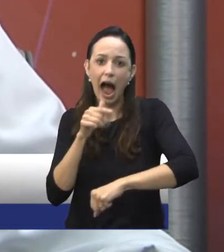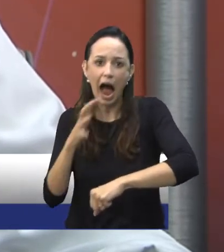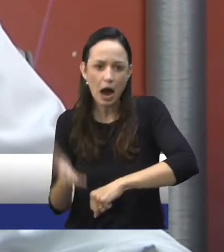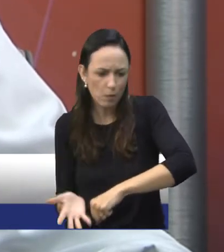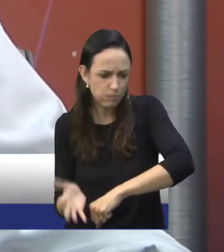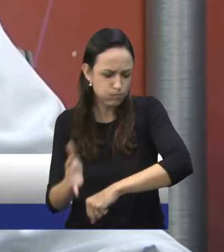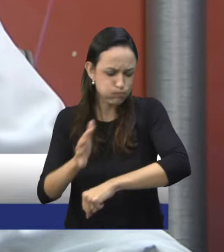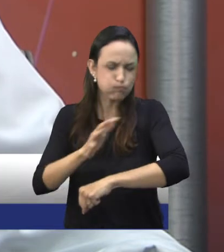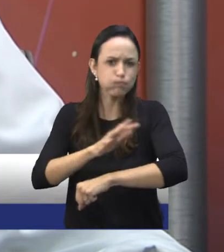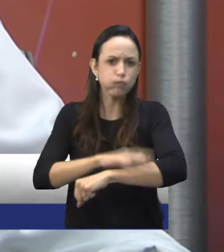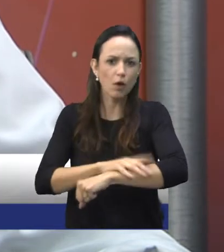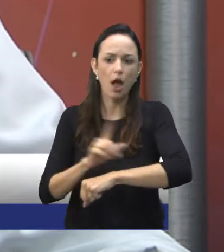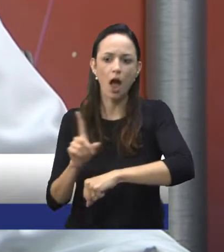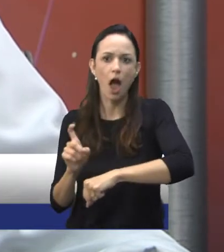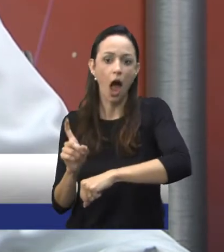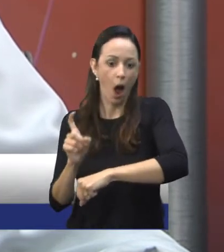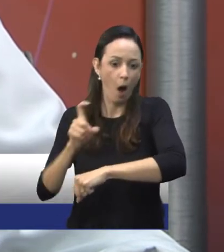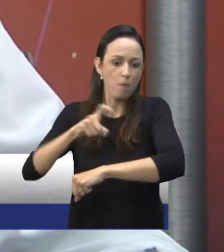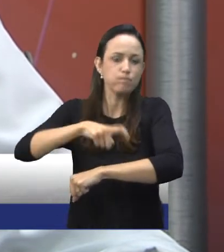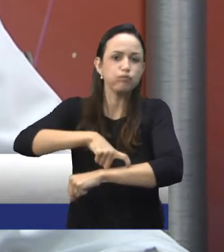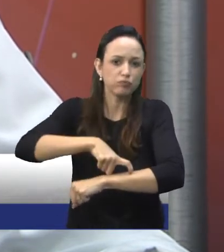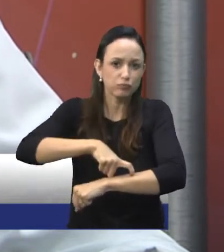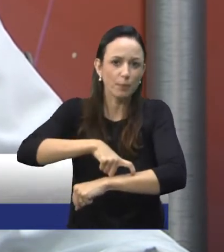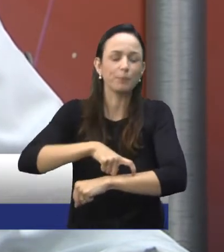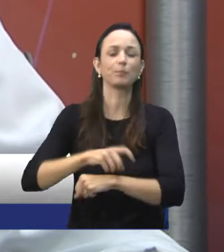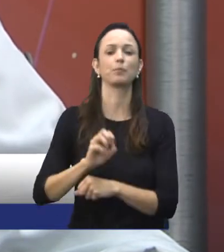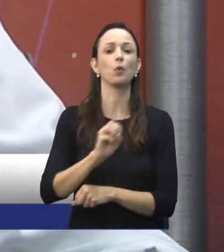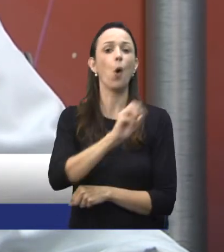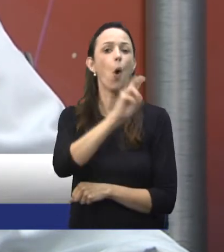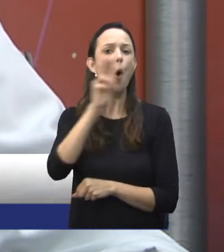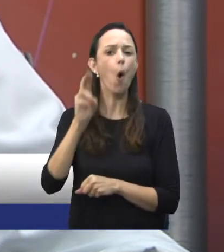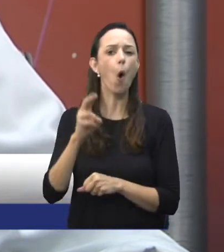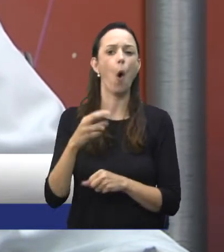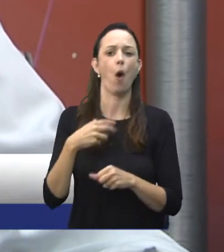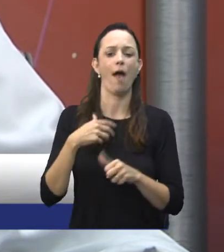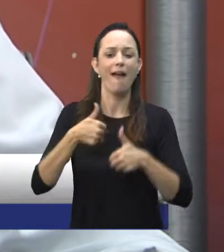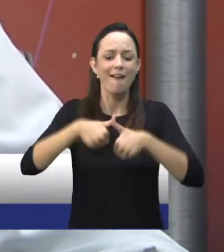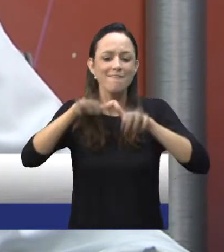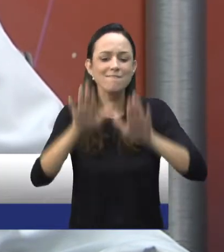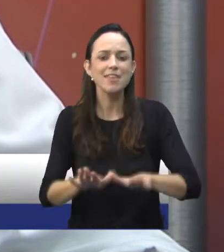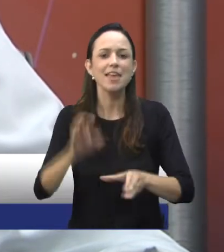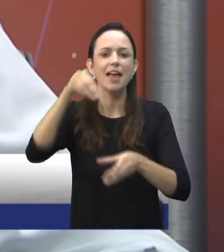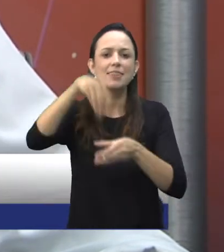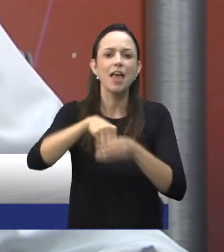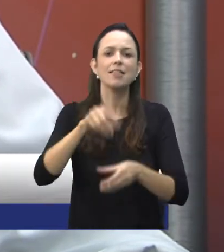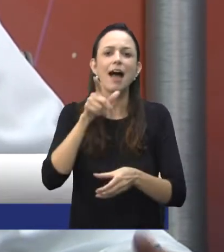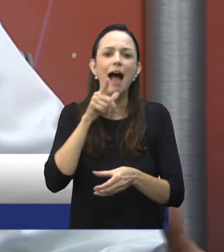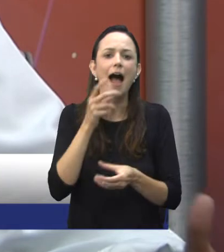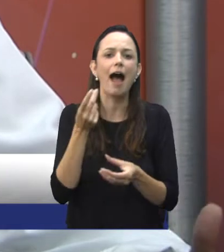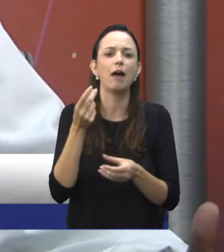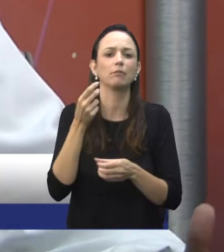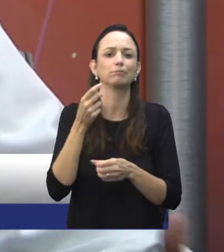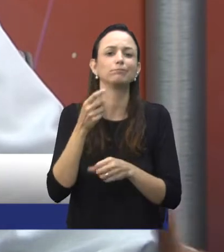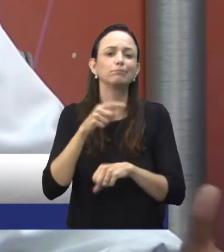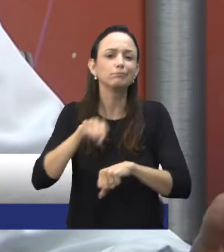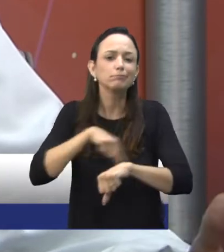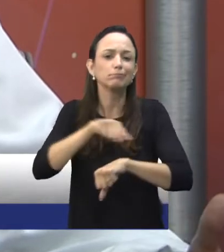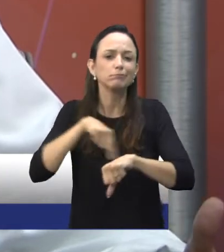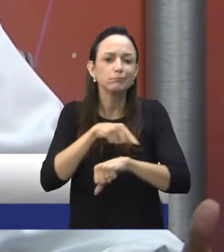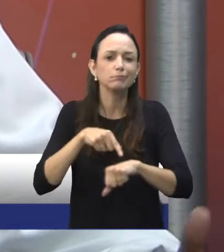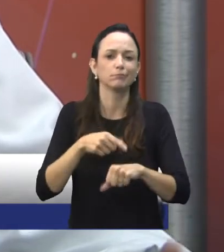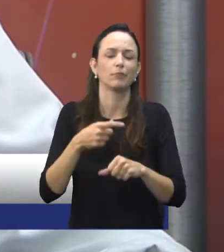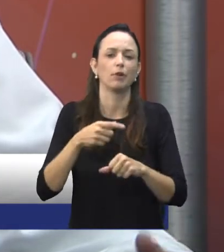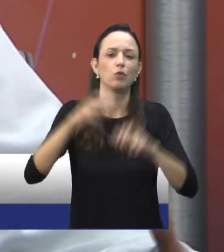banha essas lesões, ou quando ficamos muito tempo expostos a essa água contaminada,